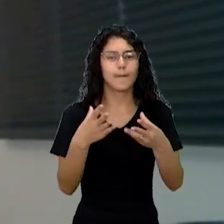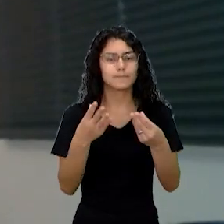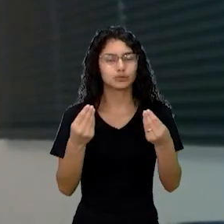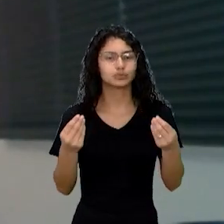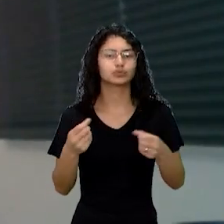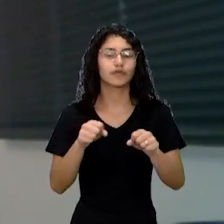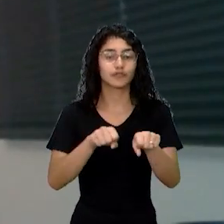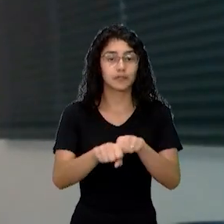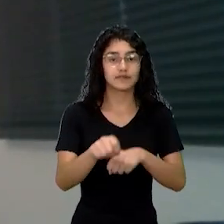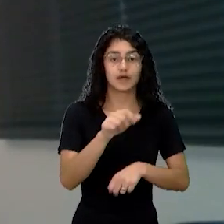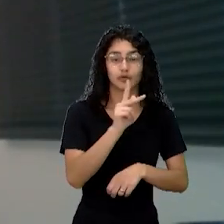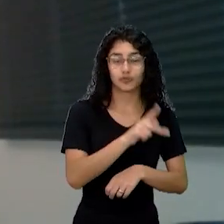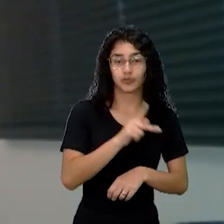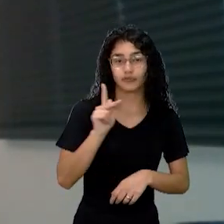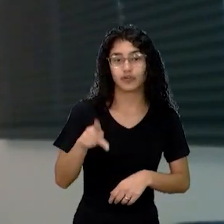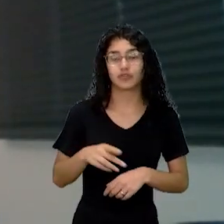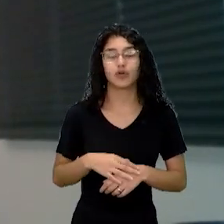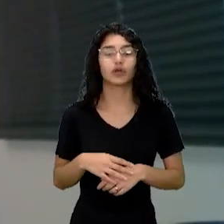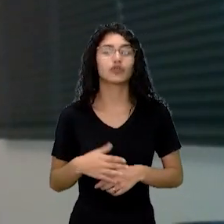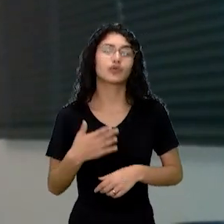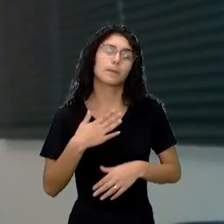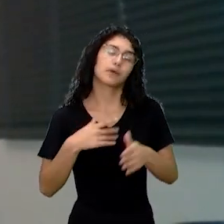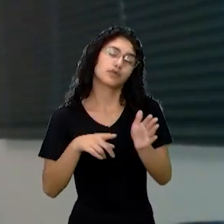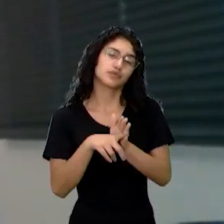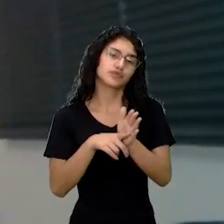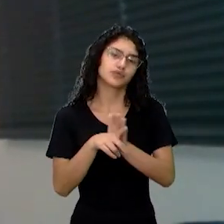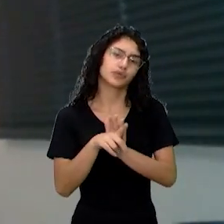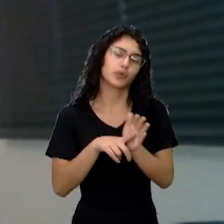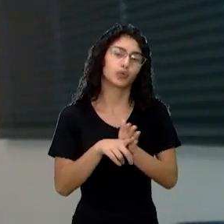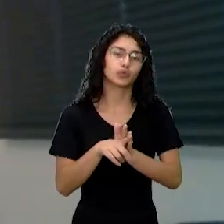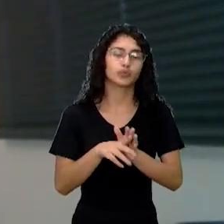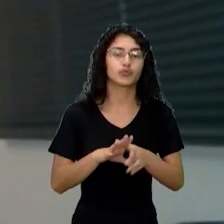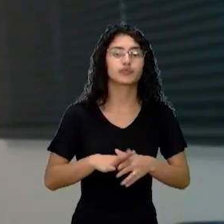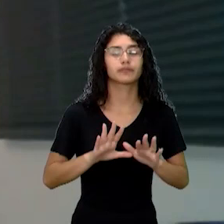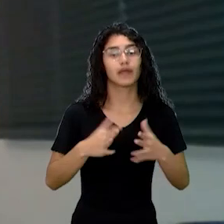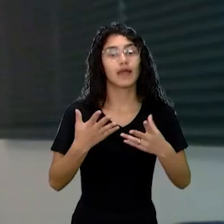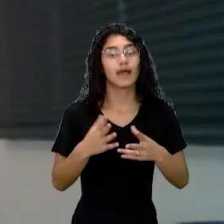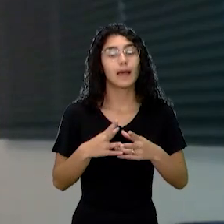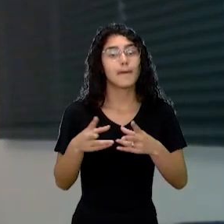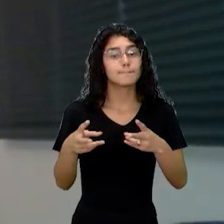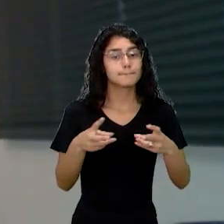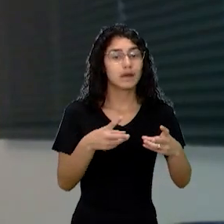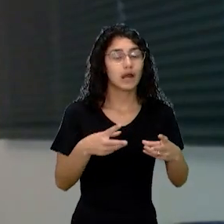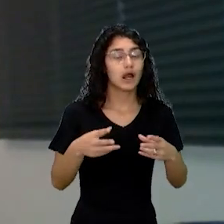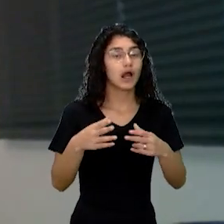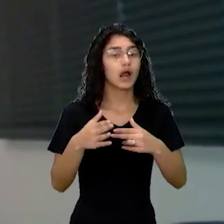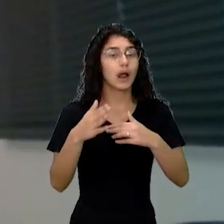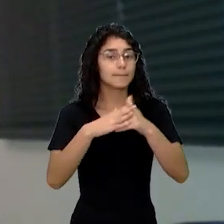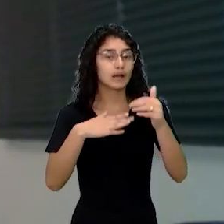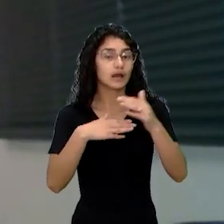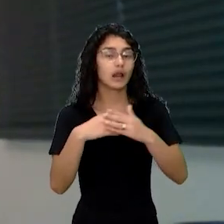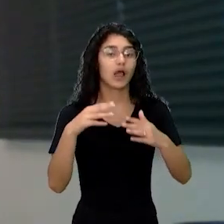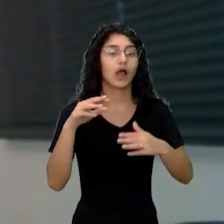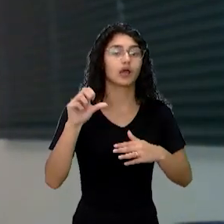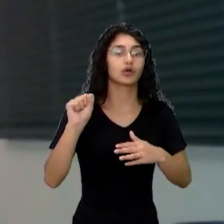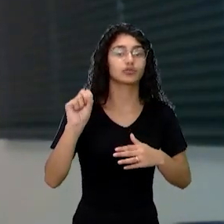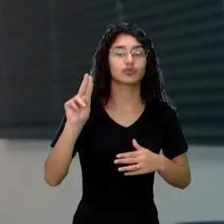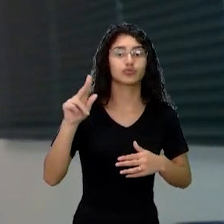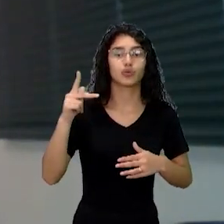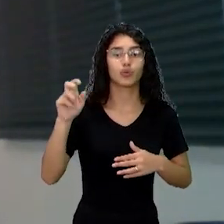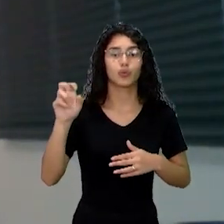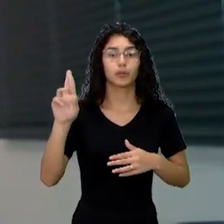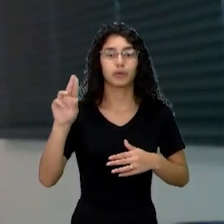dos professores e trazer um pouco dos meus estudos mais recentes a respeito das altas habilidades de superdotação, para que, de fato,